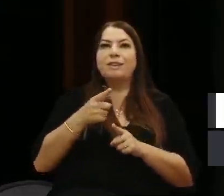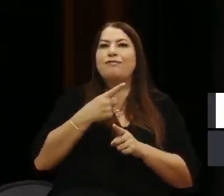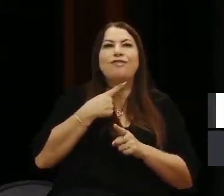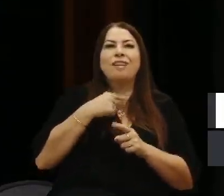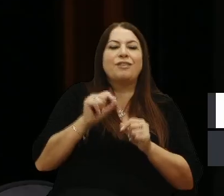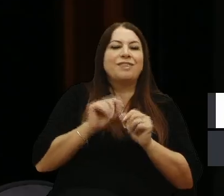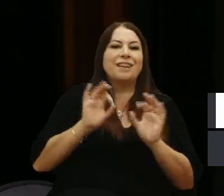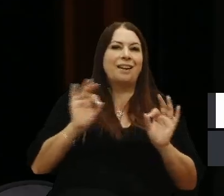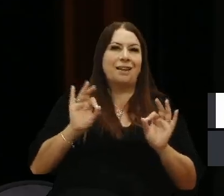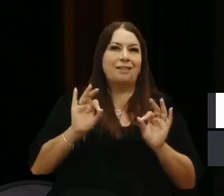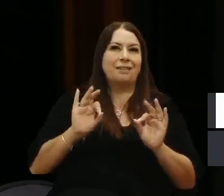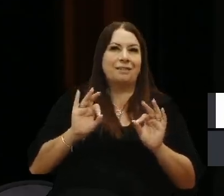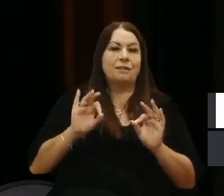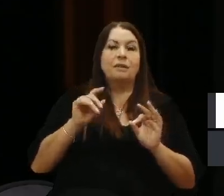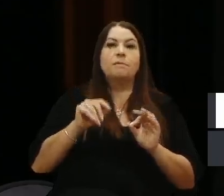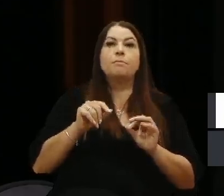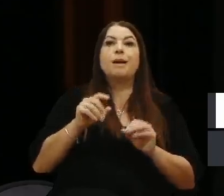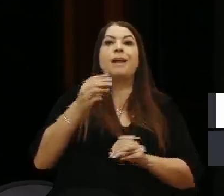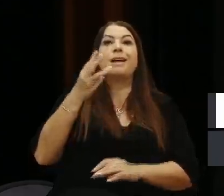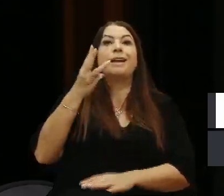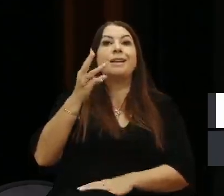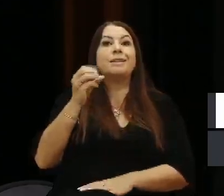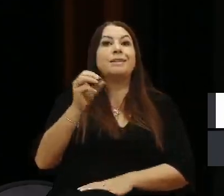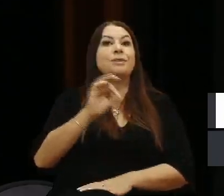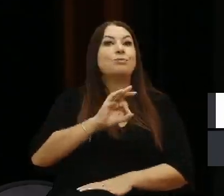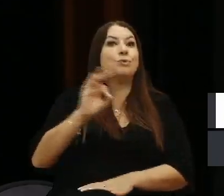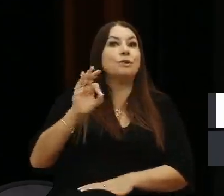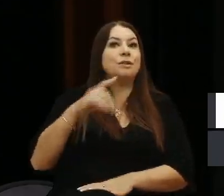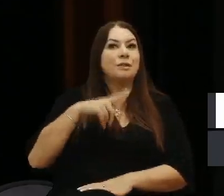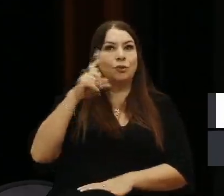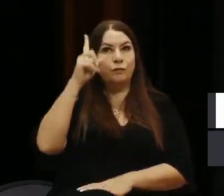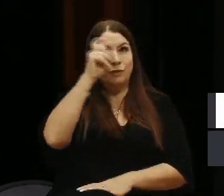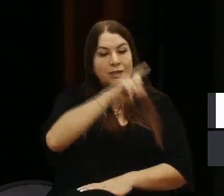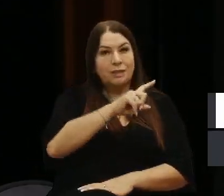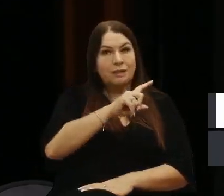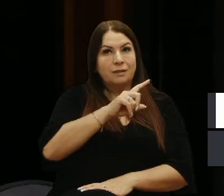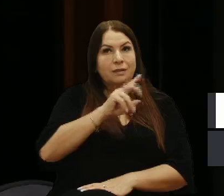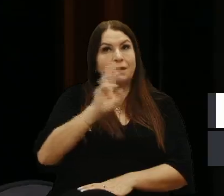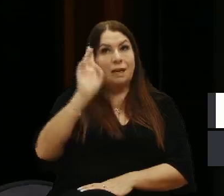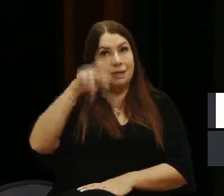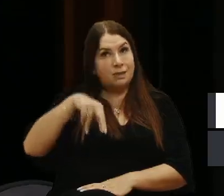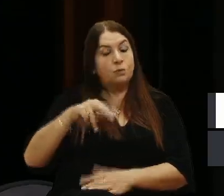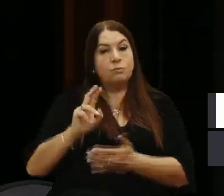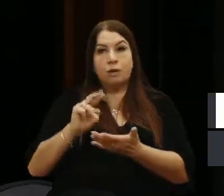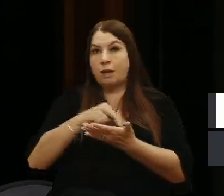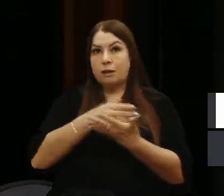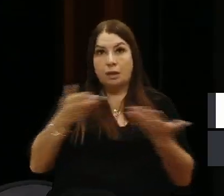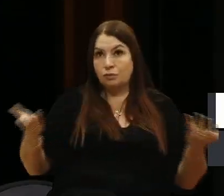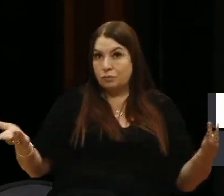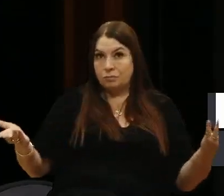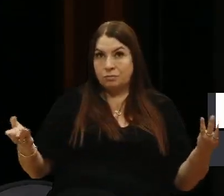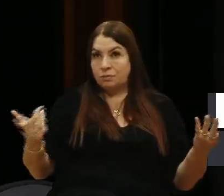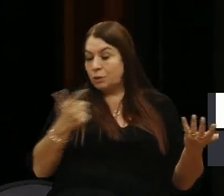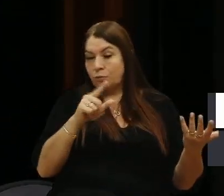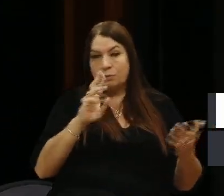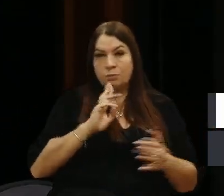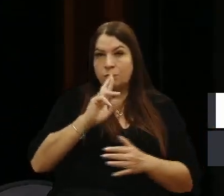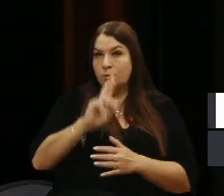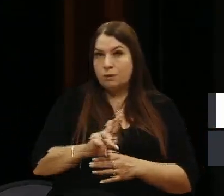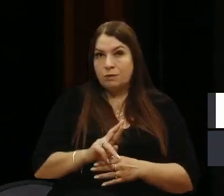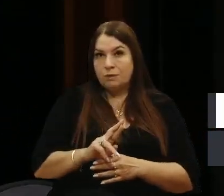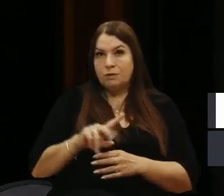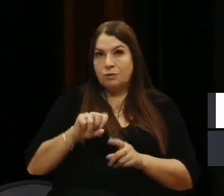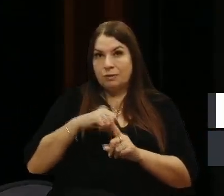coisa, mas eu estou falando por aqueles 30% que têm dificuldade em razão da realidade e que nós não damos a resposta